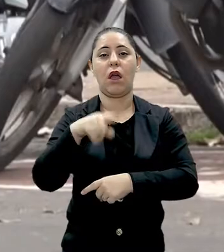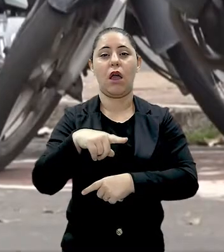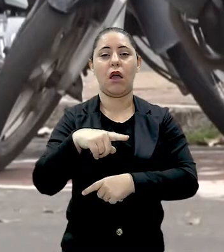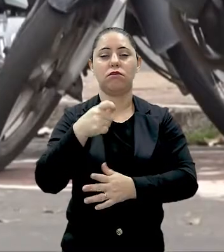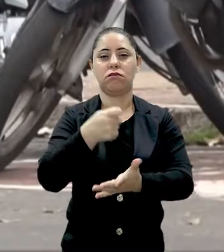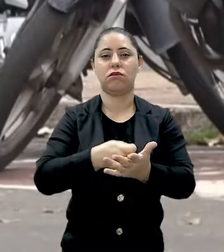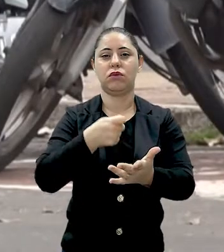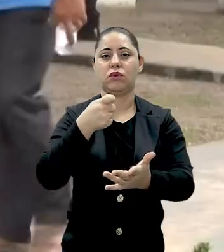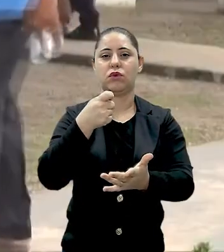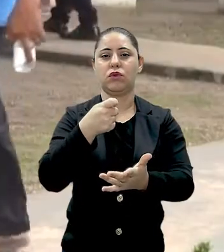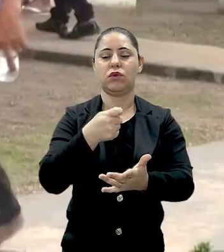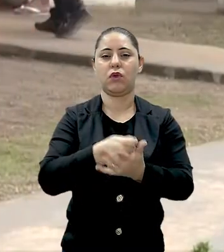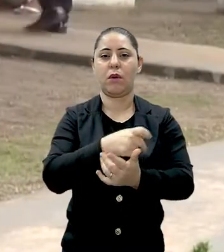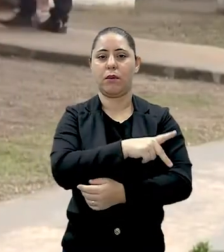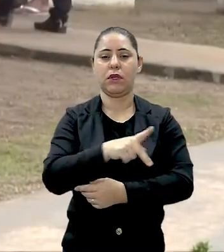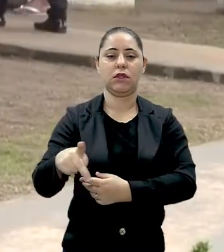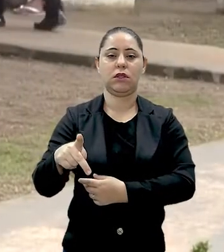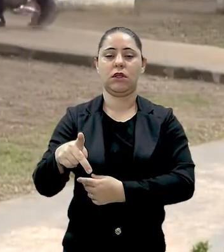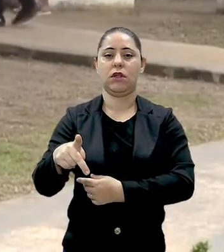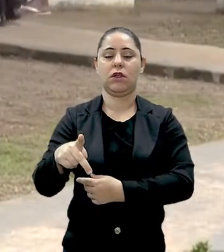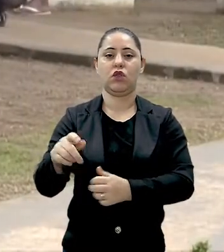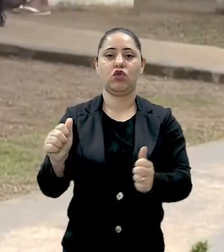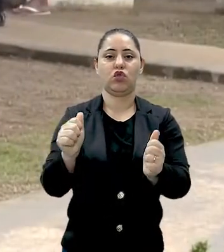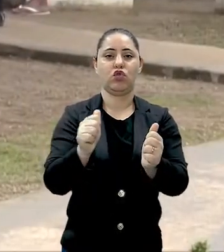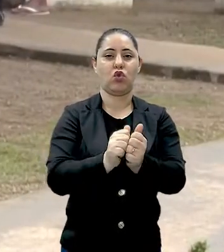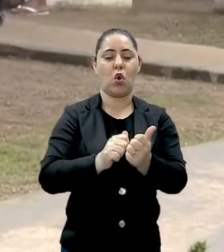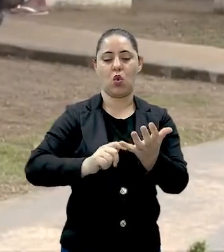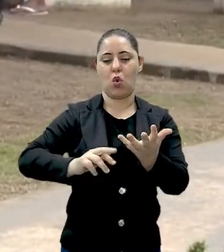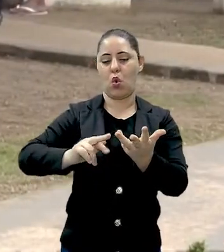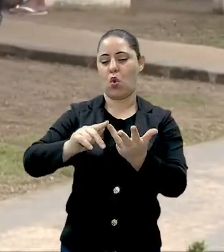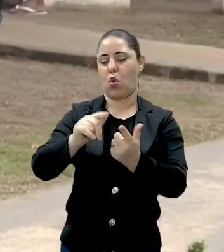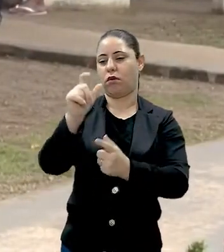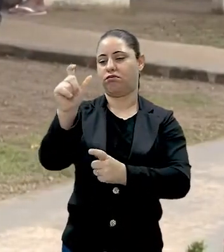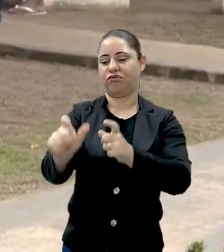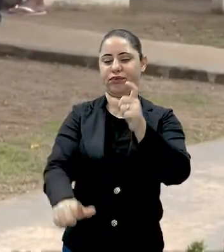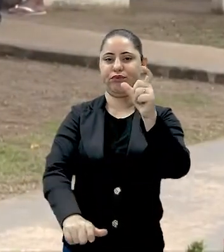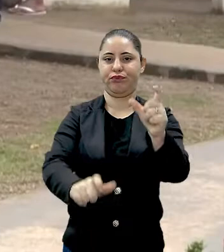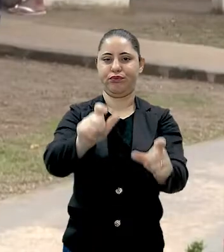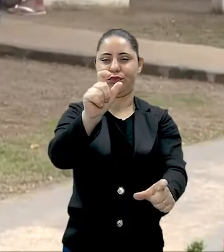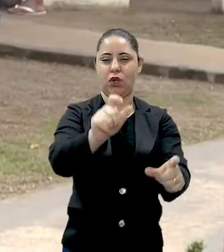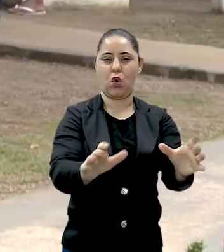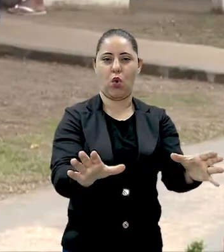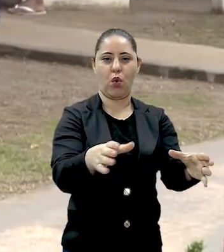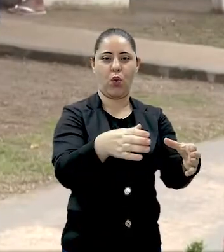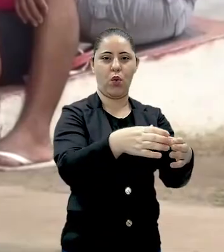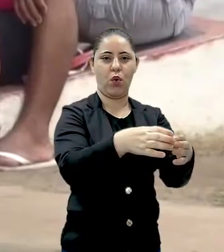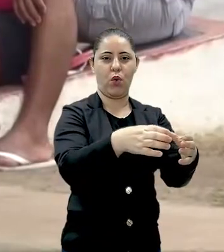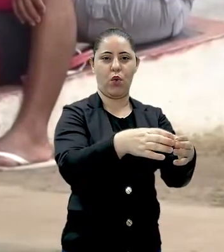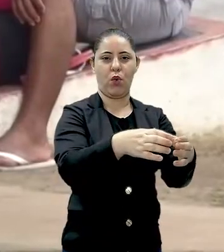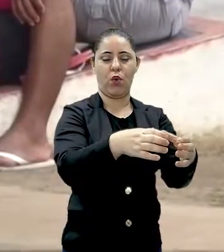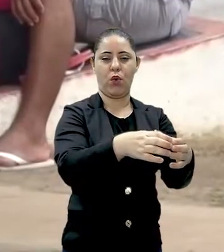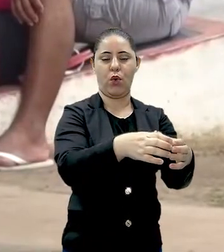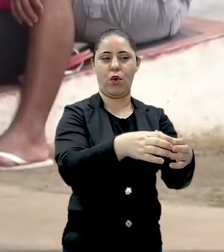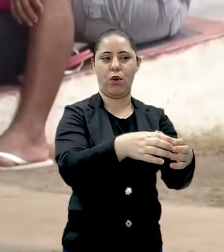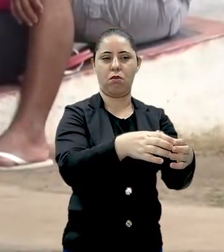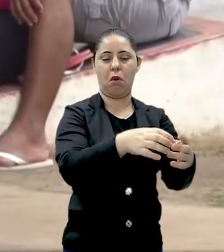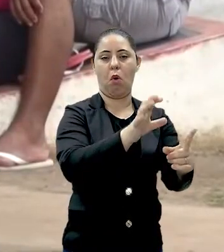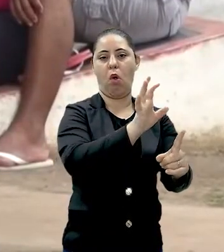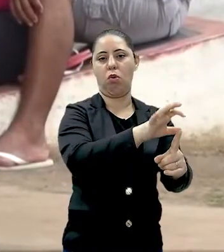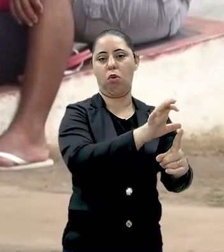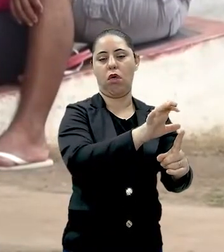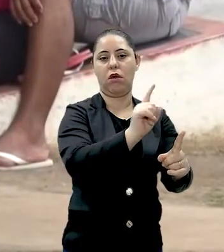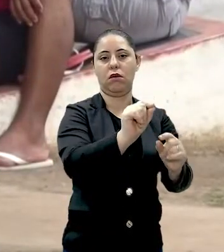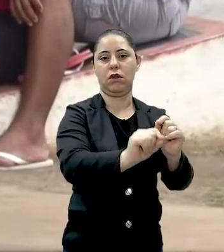foi a determinação, né, do presidente da República, junto com outros lá do raio de